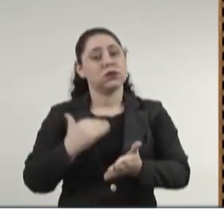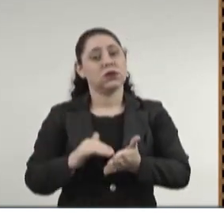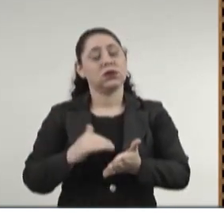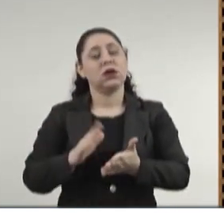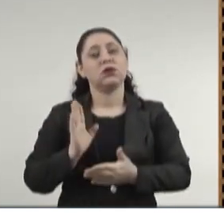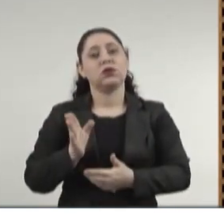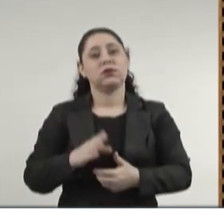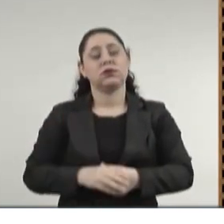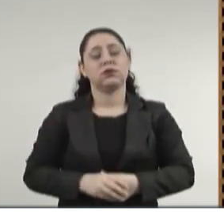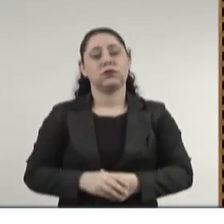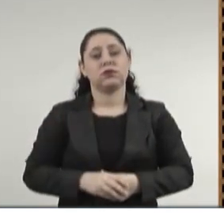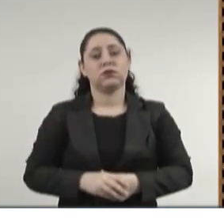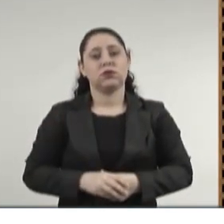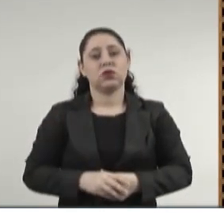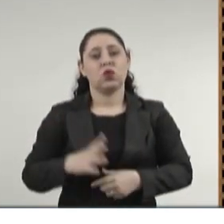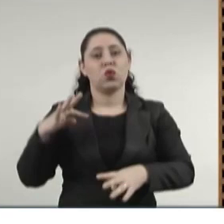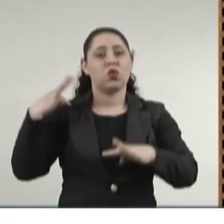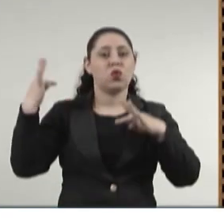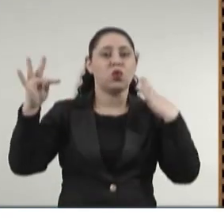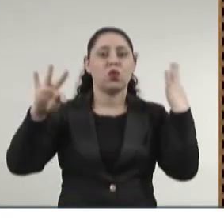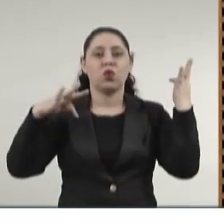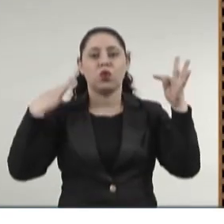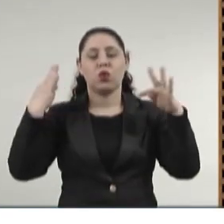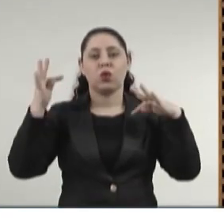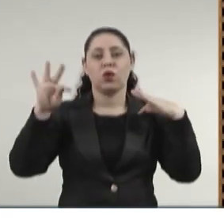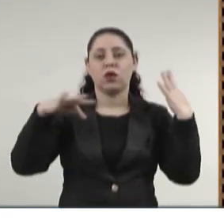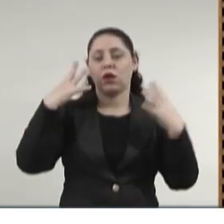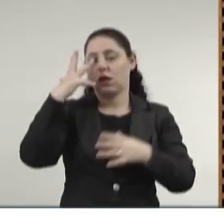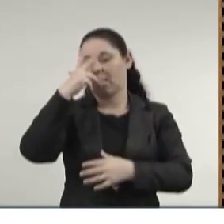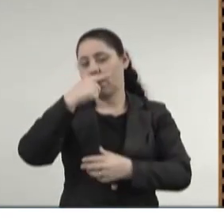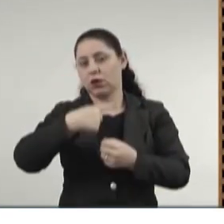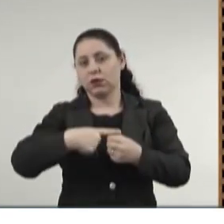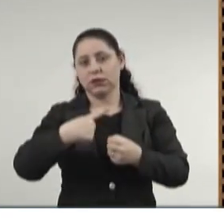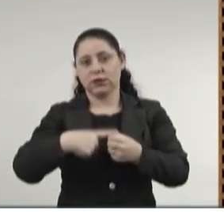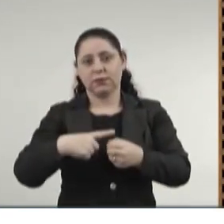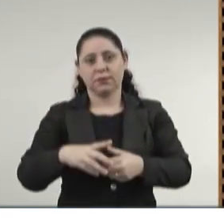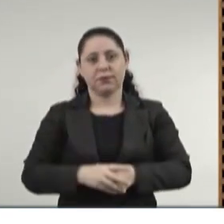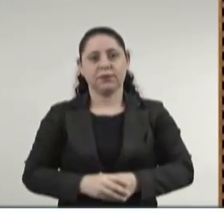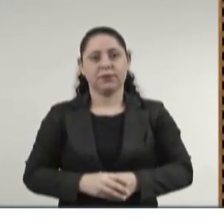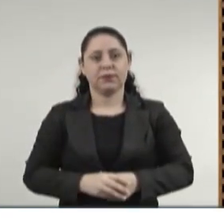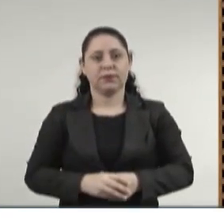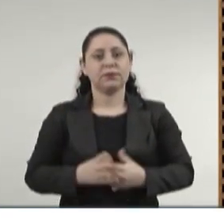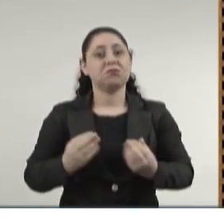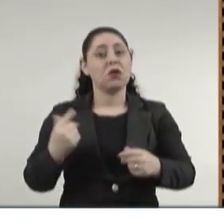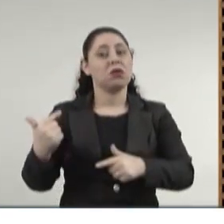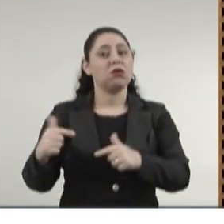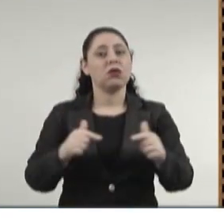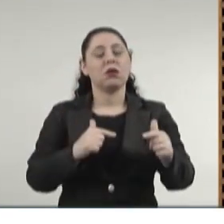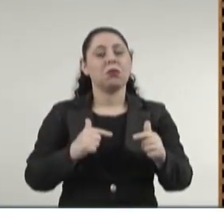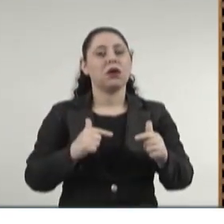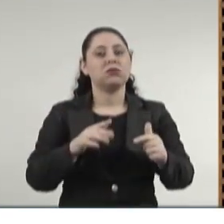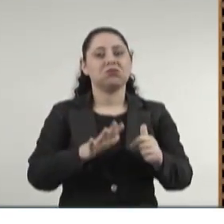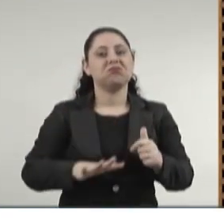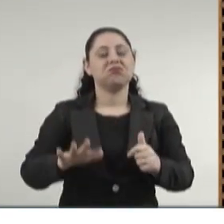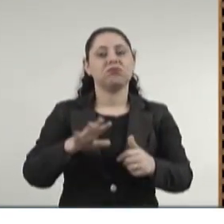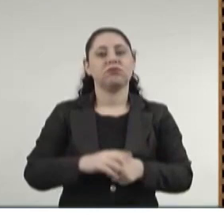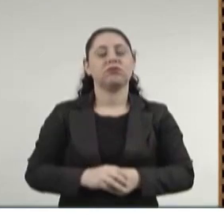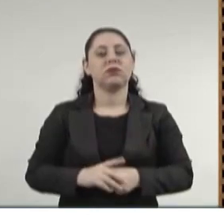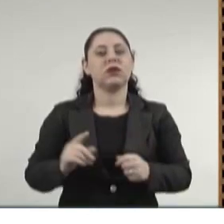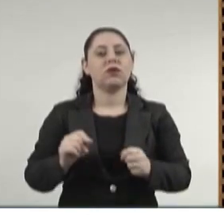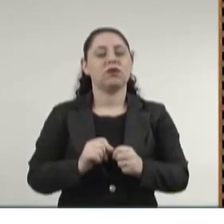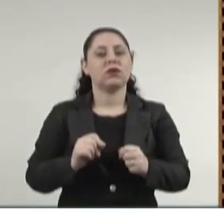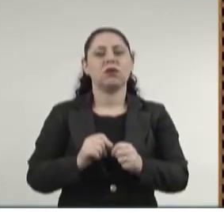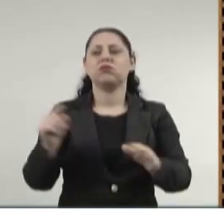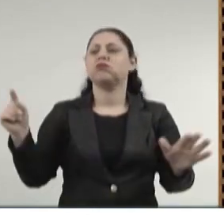secretário, né, de turismo de Bonito, e que é muito atuante nessa área. Ele fez